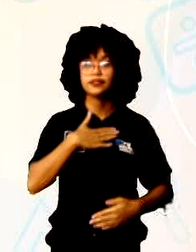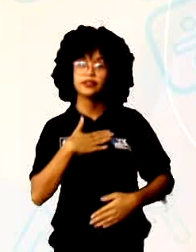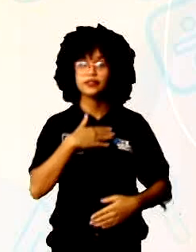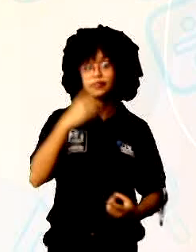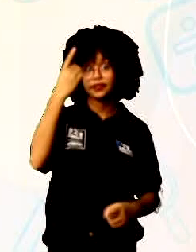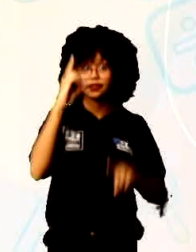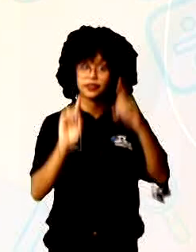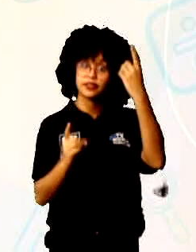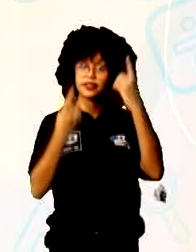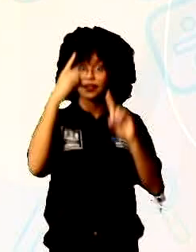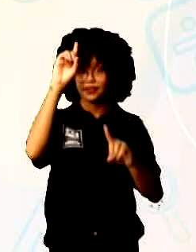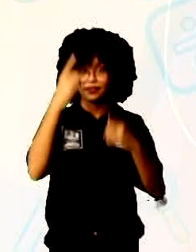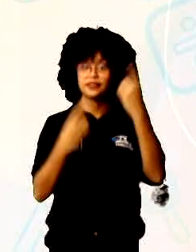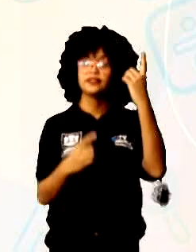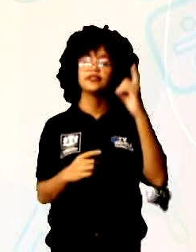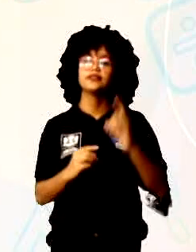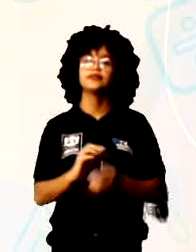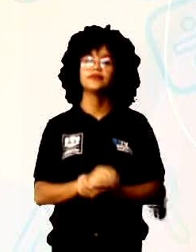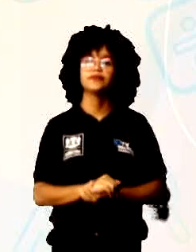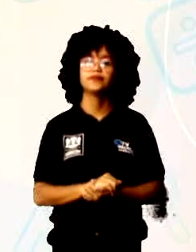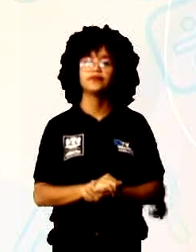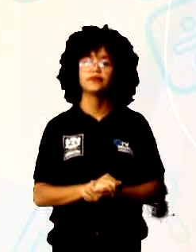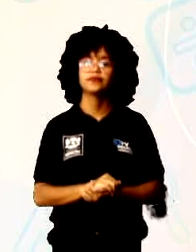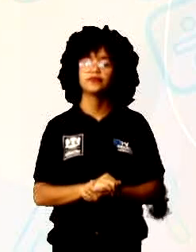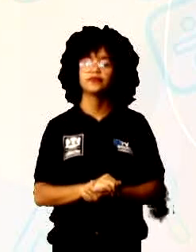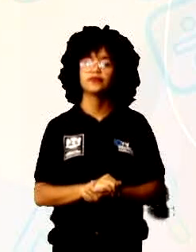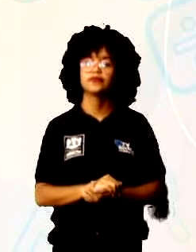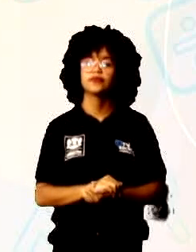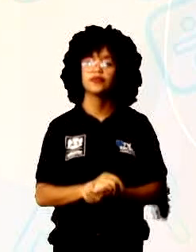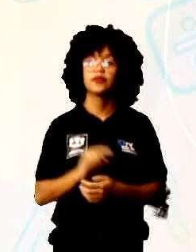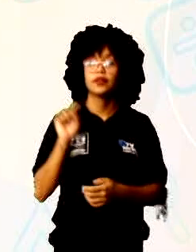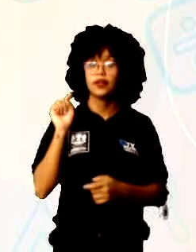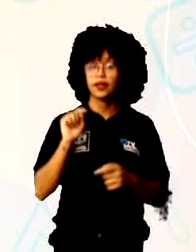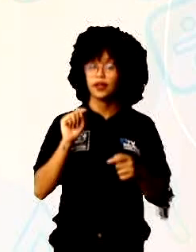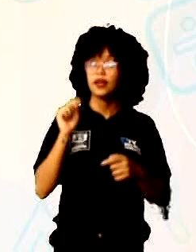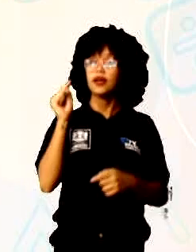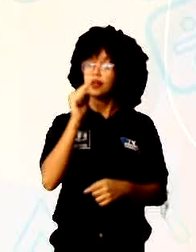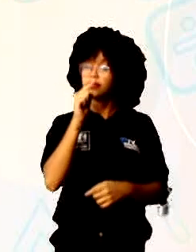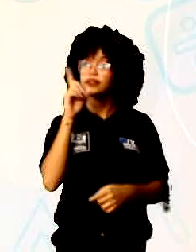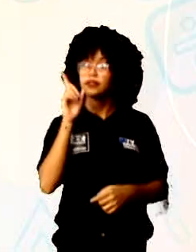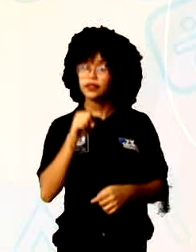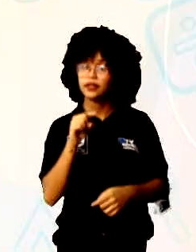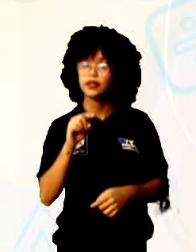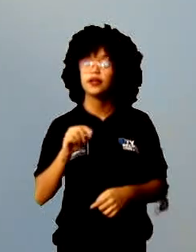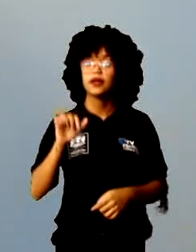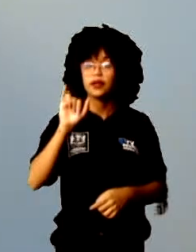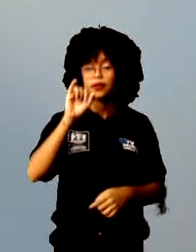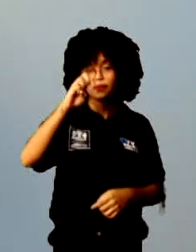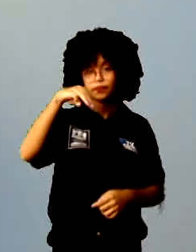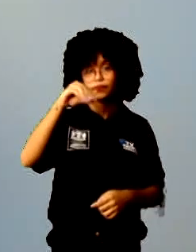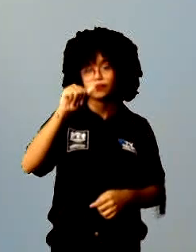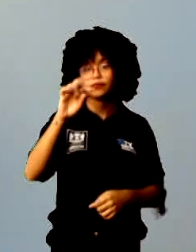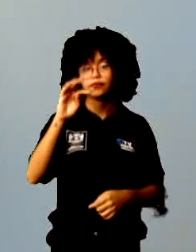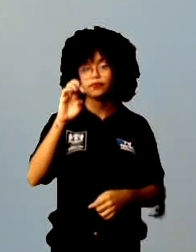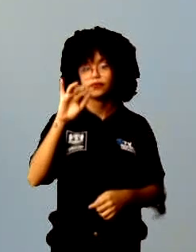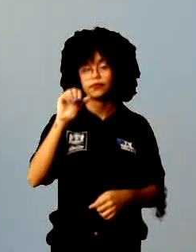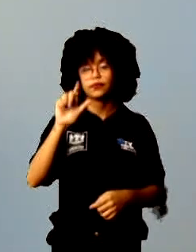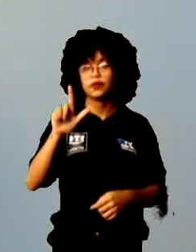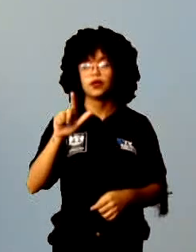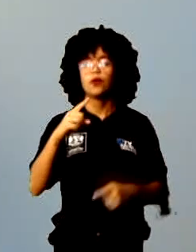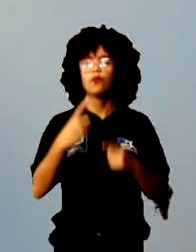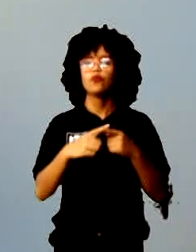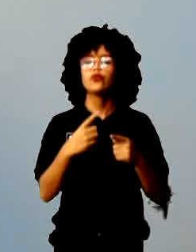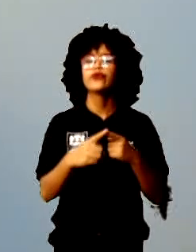aí o menino dançando frevo Então esse esse é um patrimônio imaterial o frevo que é um tipo de dança